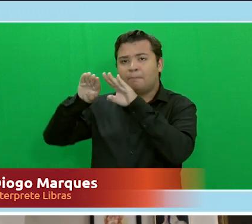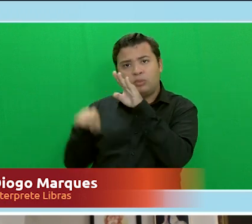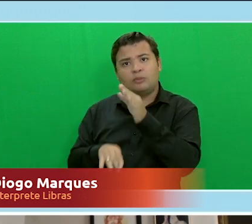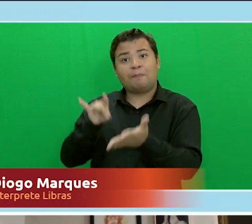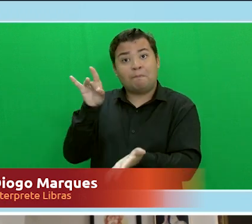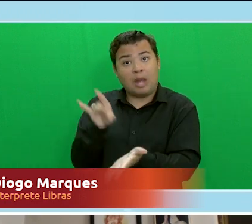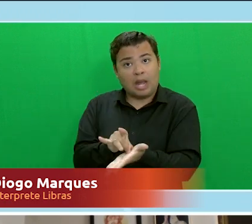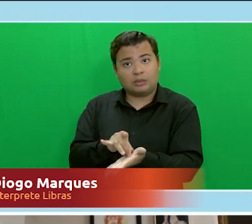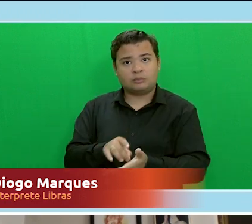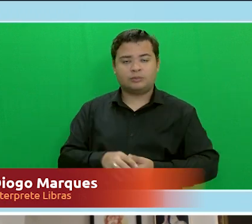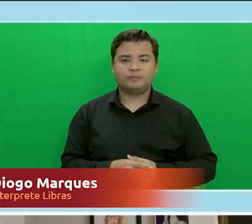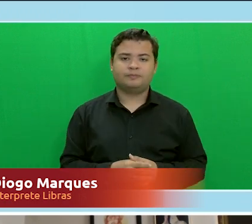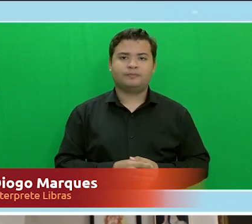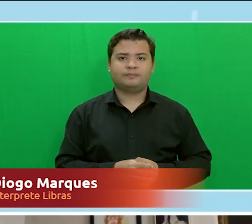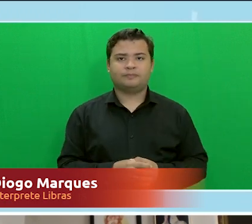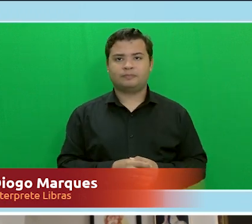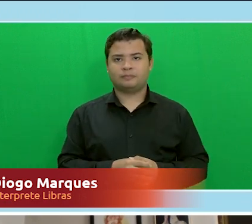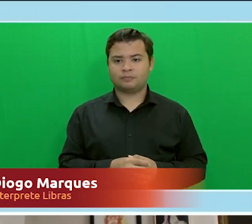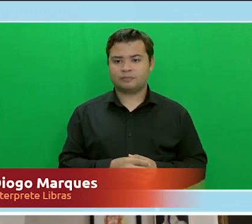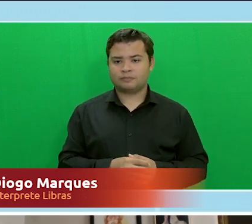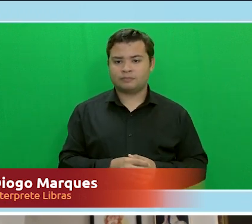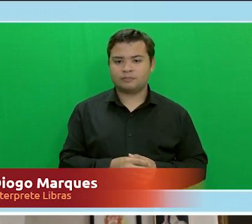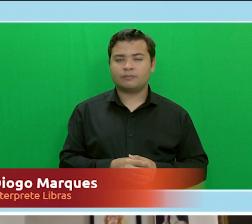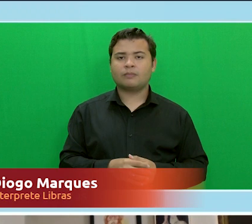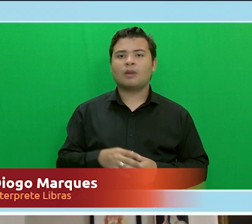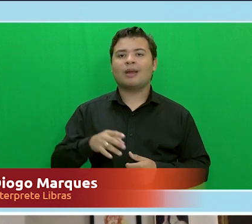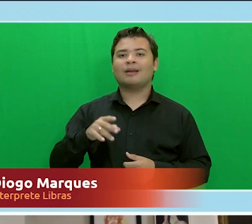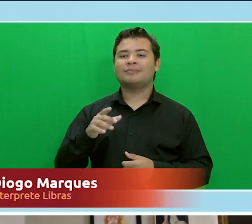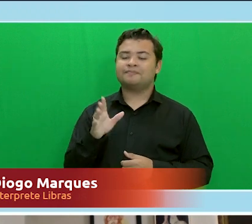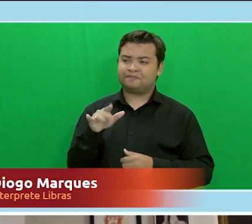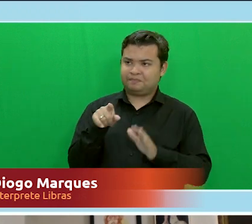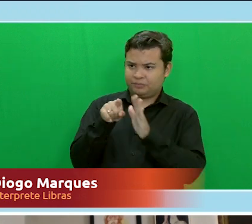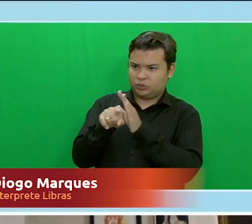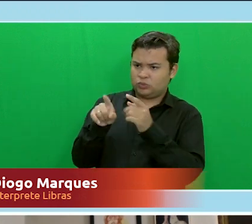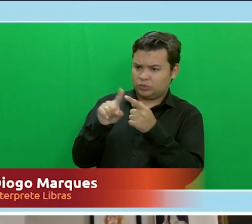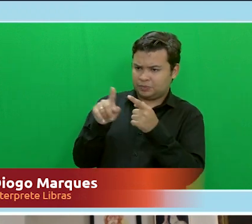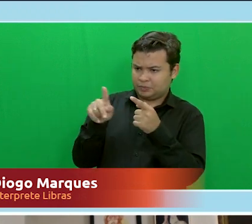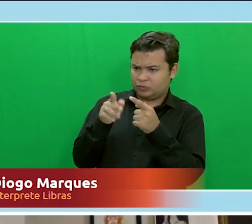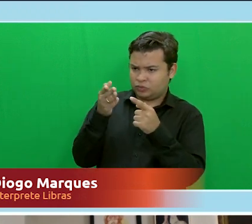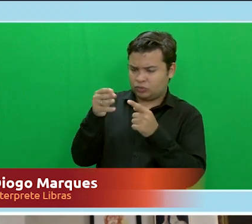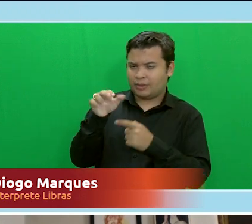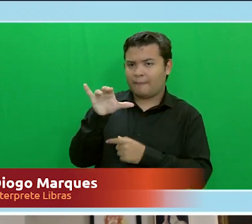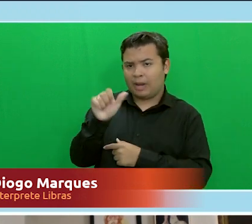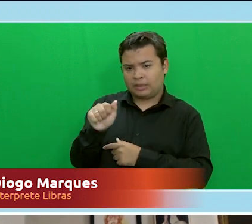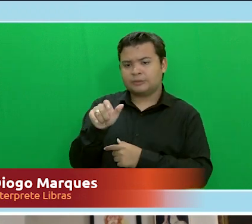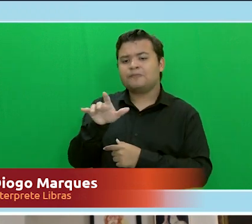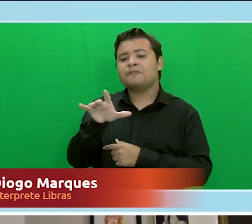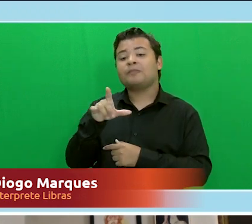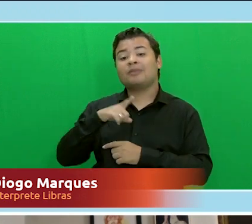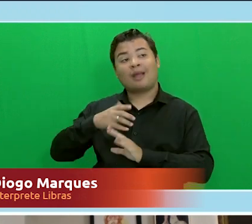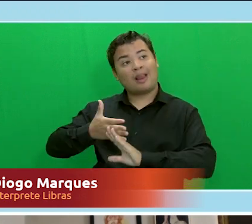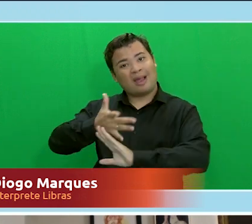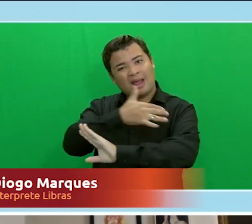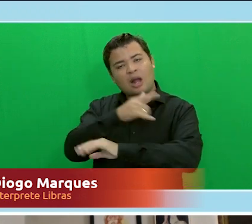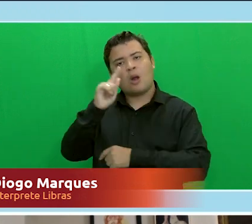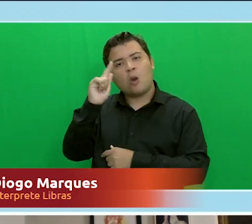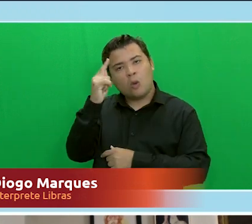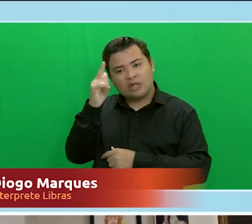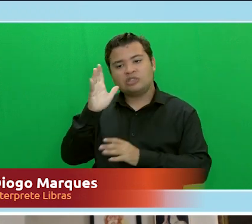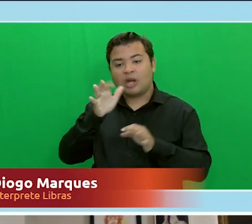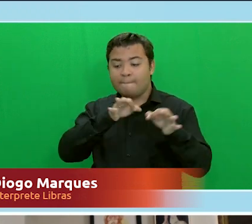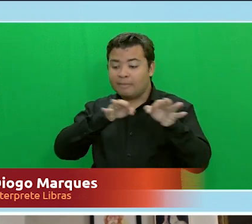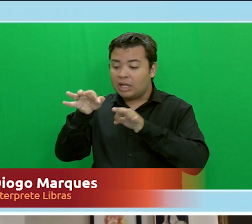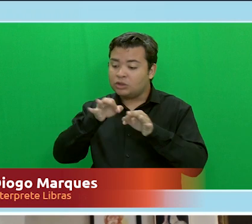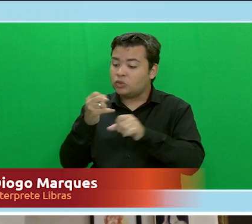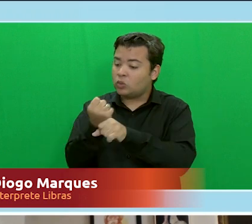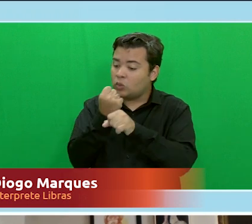nossa sociedade. Professora Márcia, falando de Goiânia, já que a senhora citou, né? Goiânia foi uma cidade inicialmente